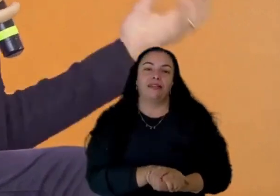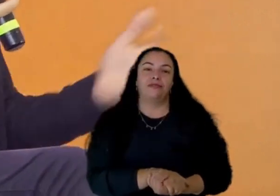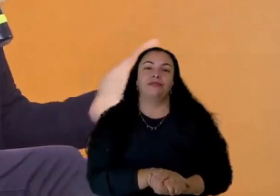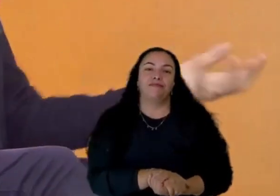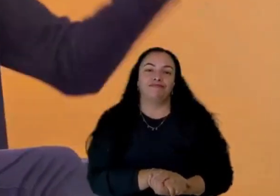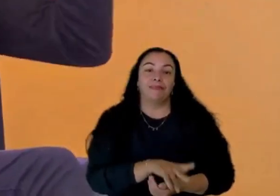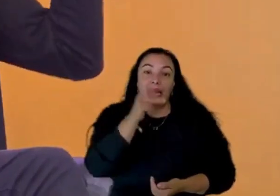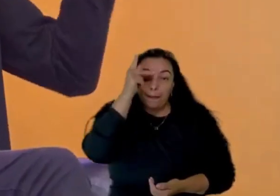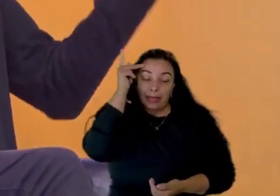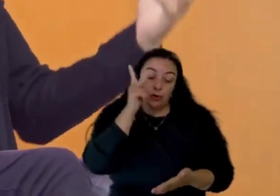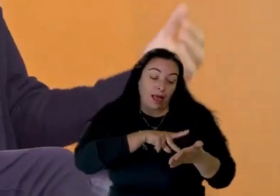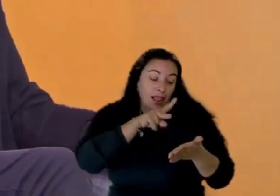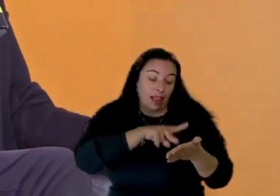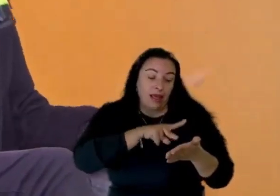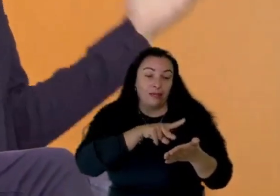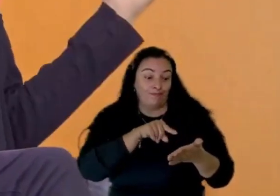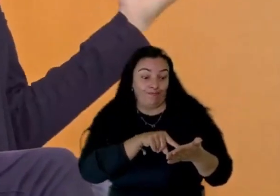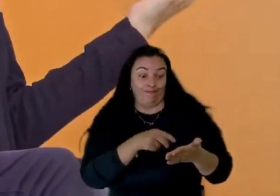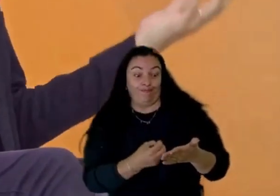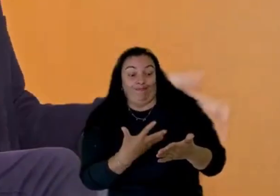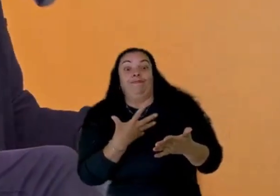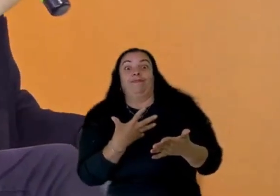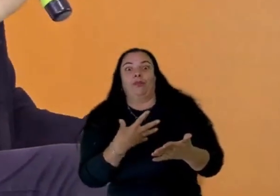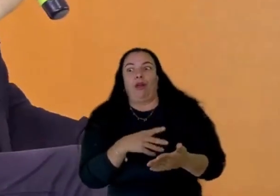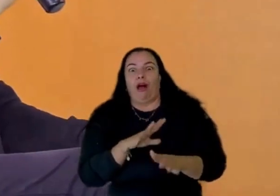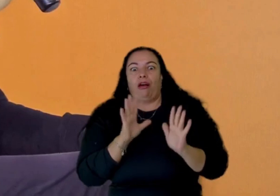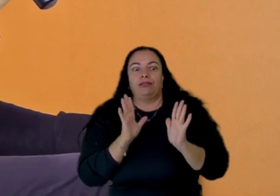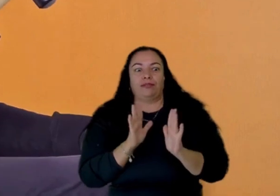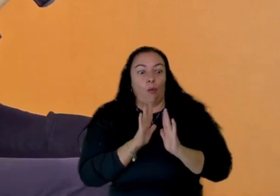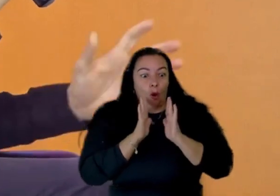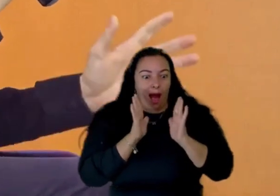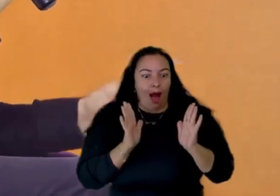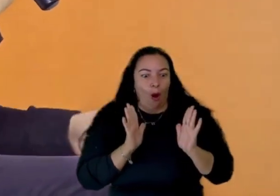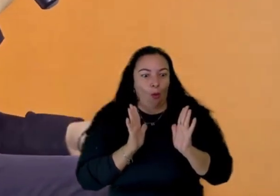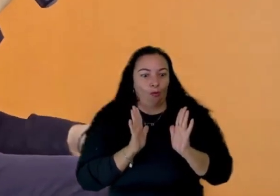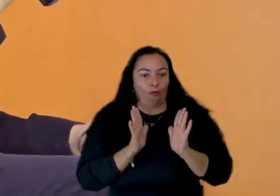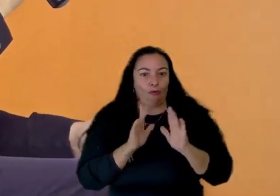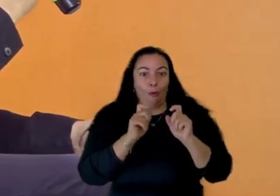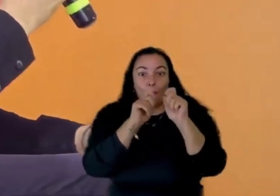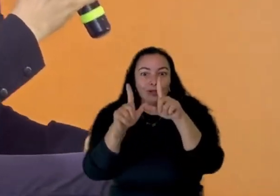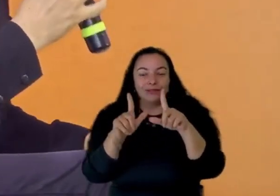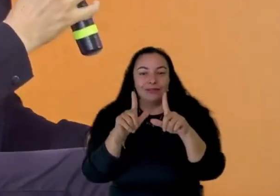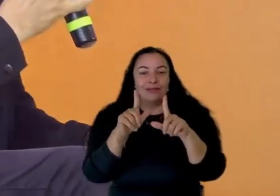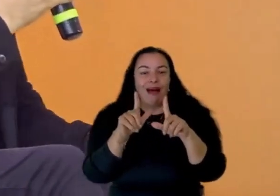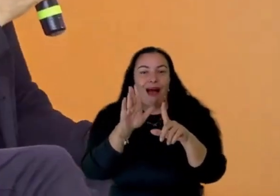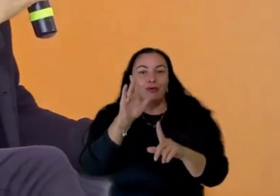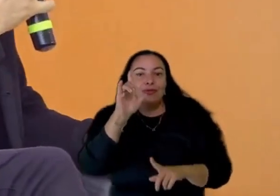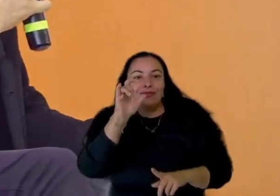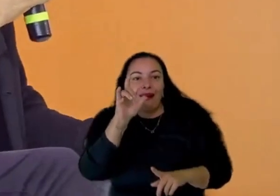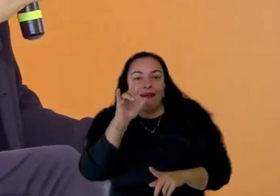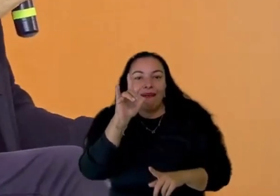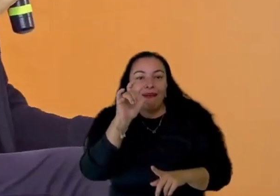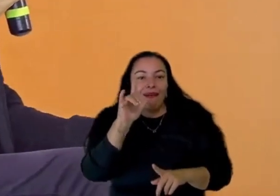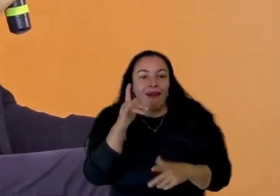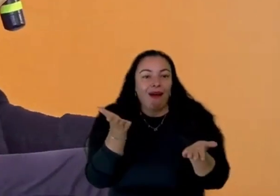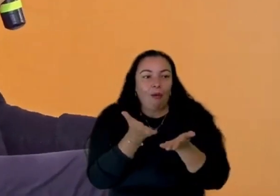pessoa quer ler já ser impactada né nossa uau vou repostar isso agora né e e dificilmente vai ter